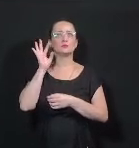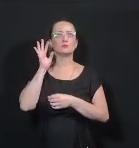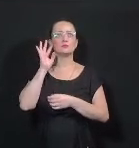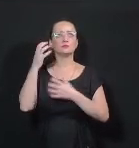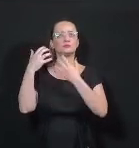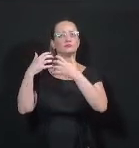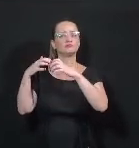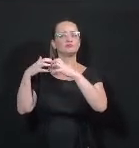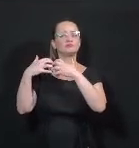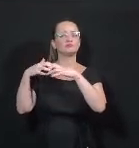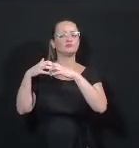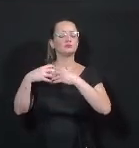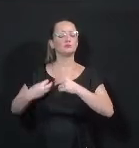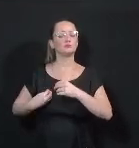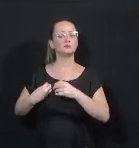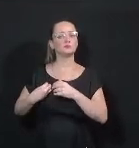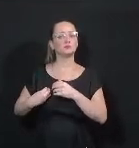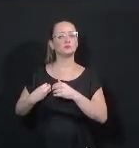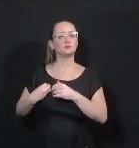uma vida